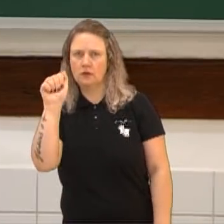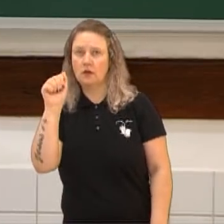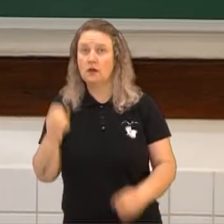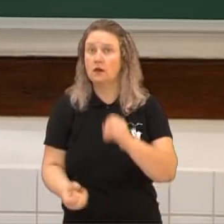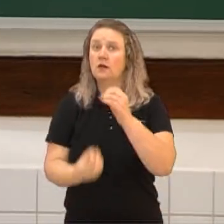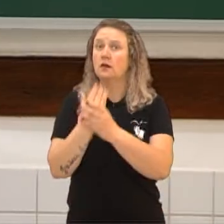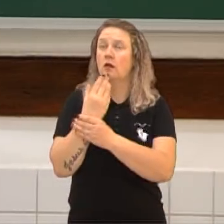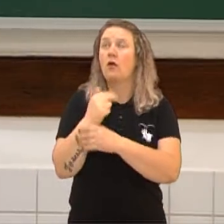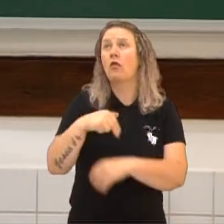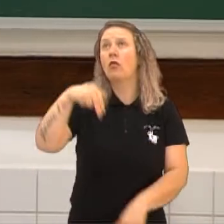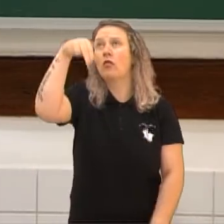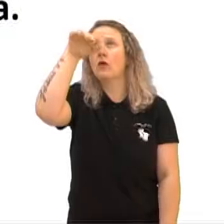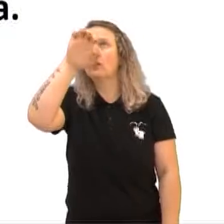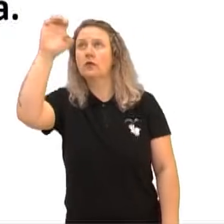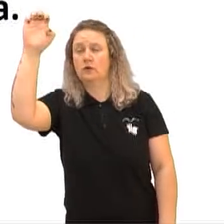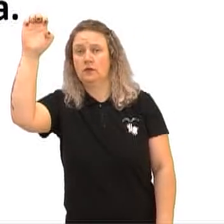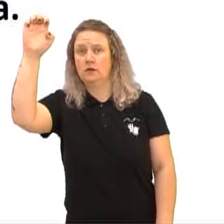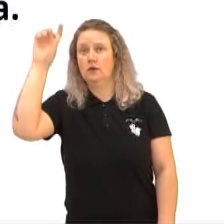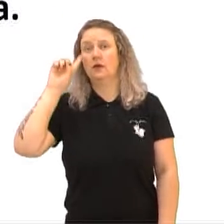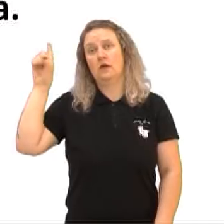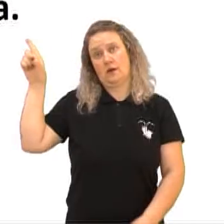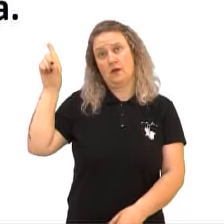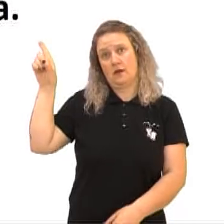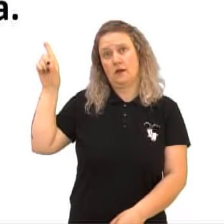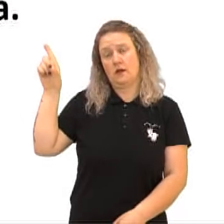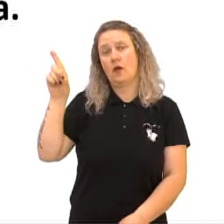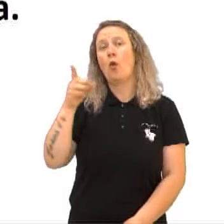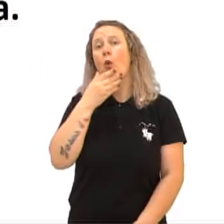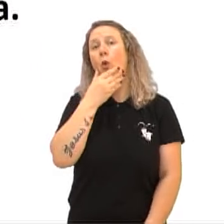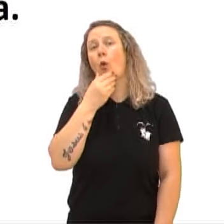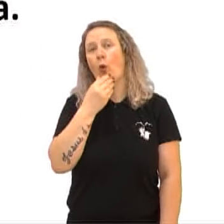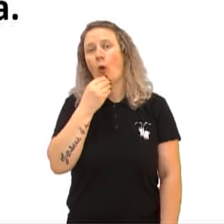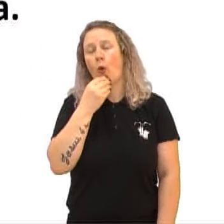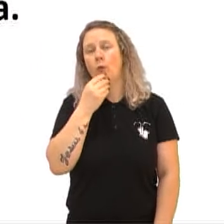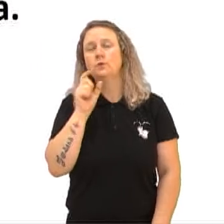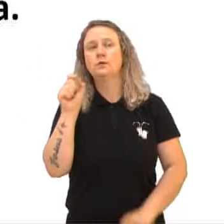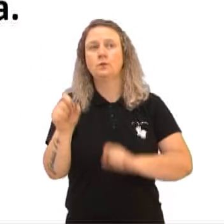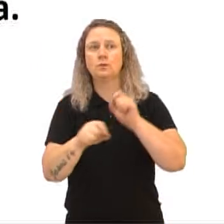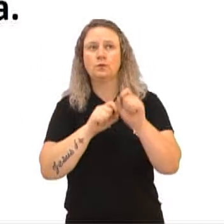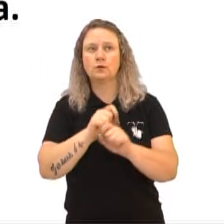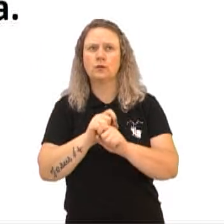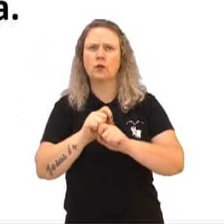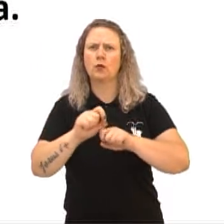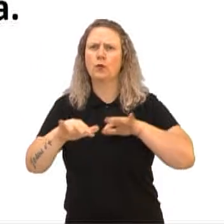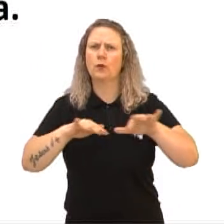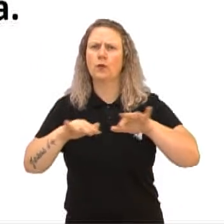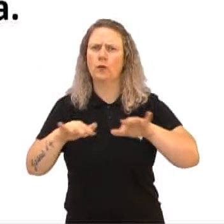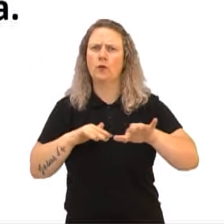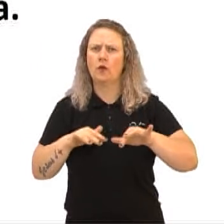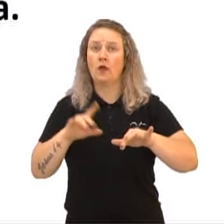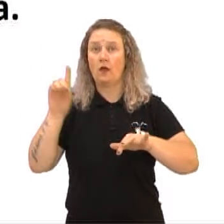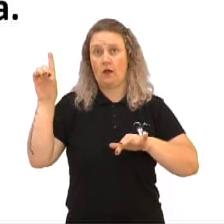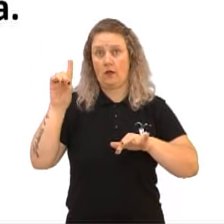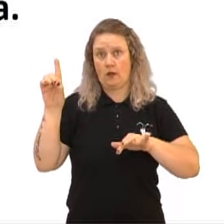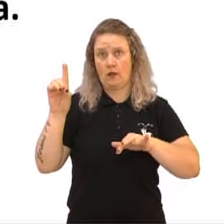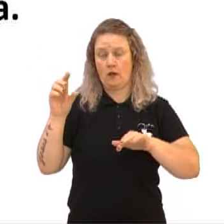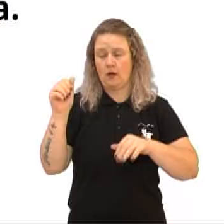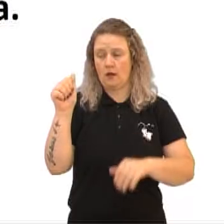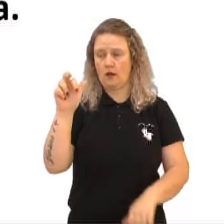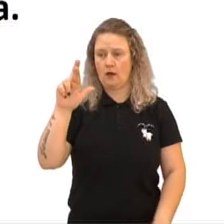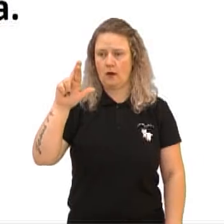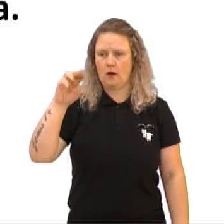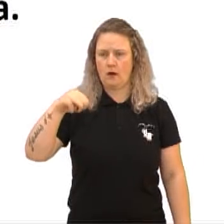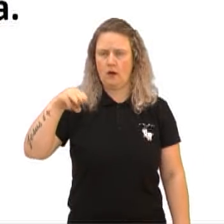pela ideia deste artista aqui, Ariano Suassuna. Então o movimento armorial, idealizado por Ariano Suassuna,